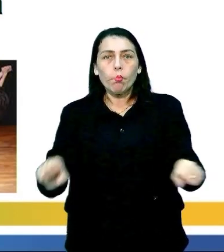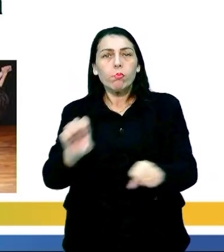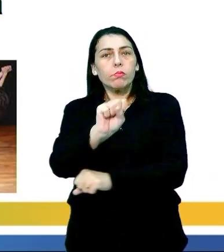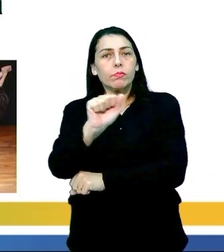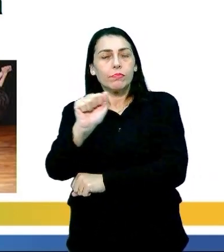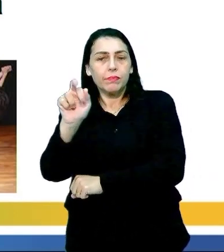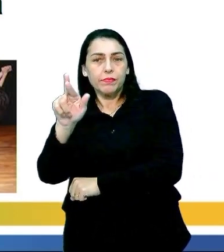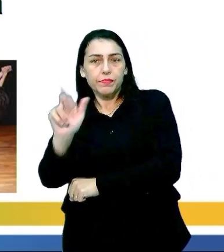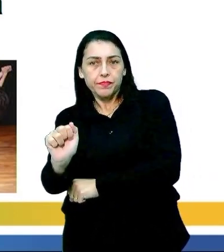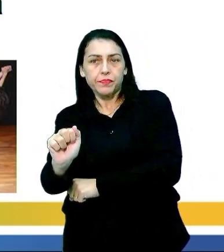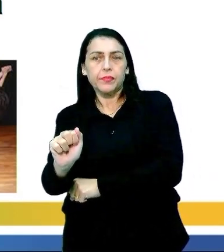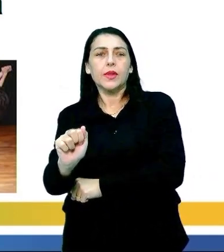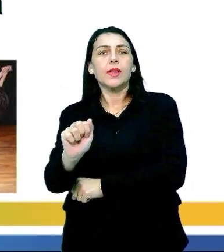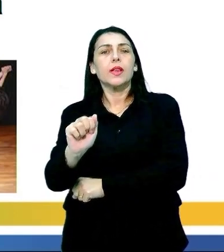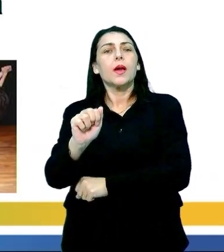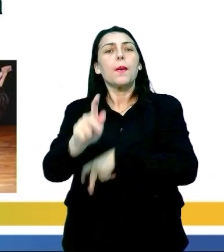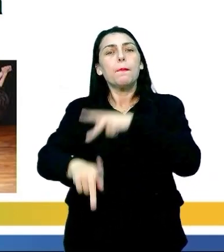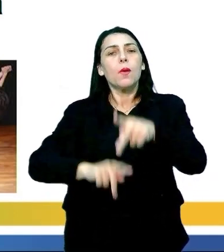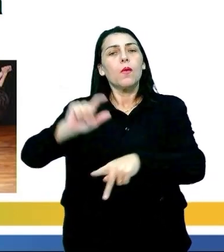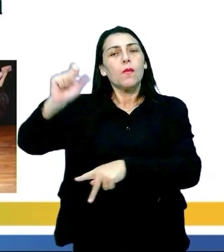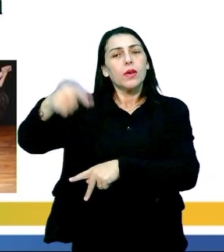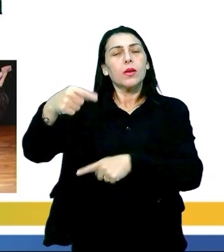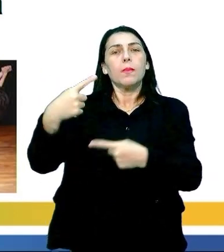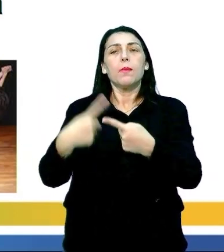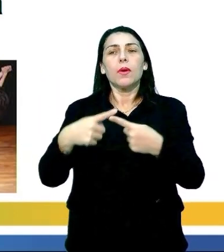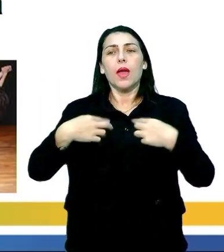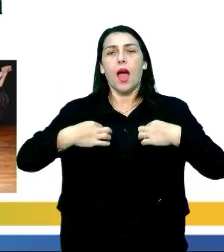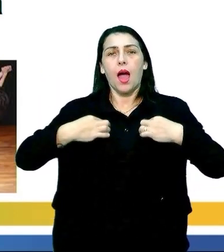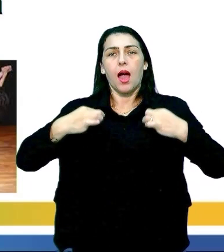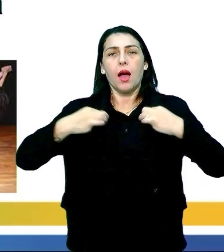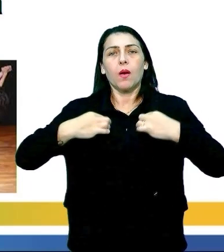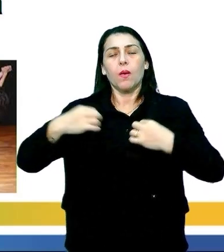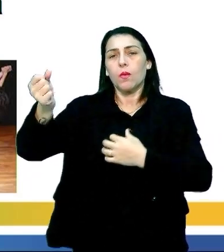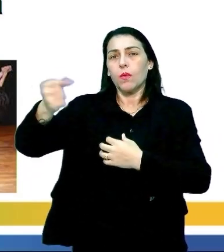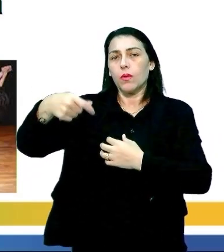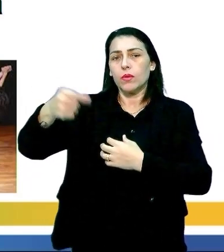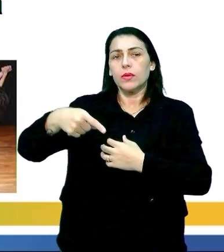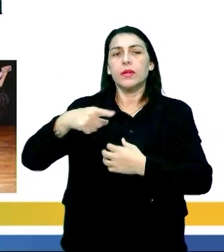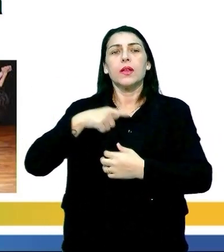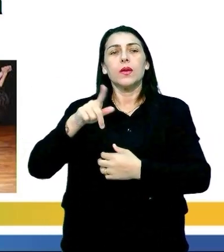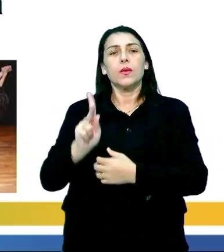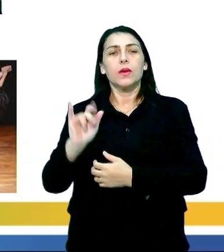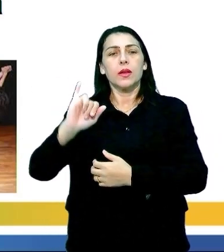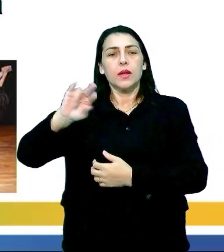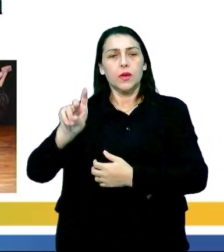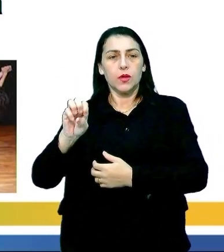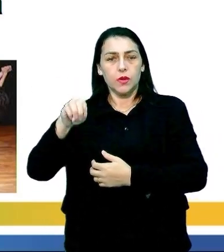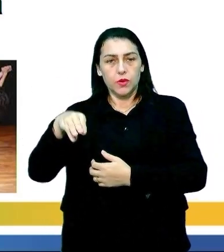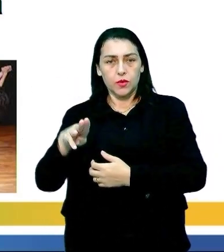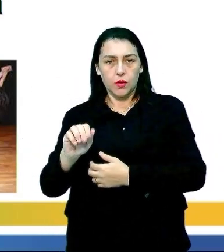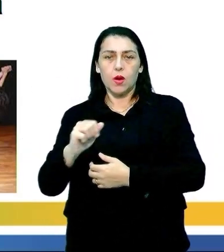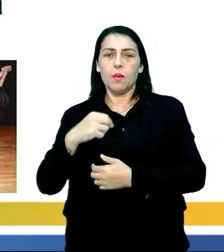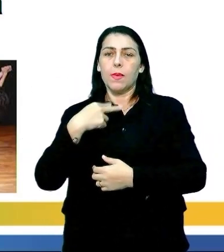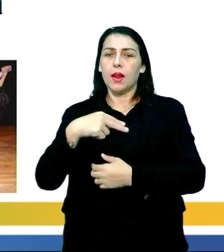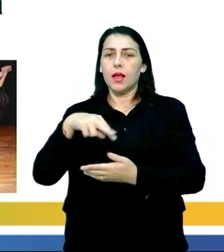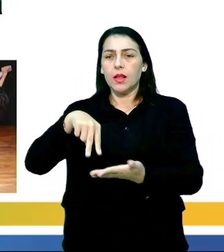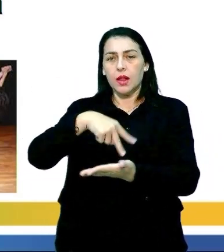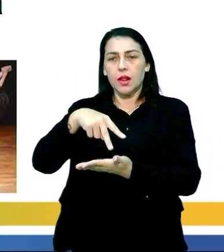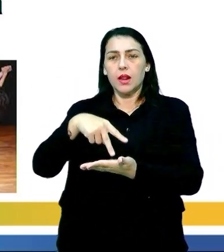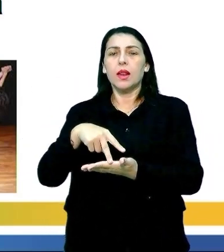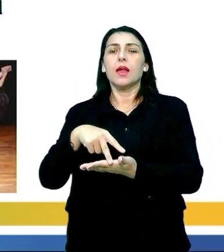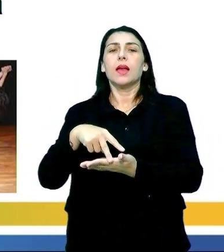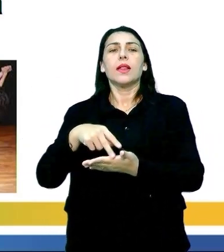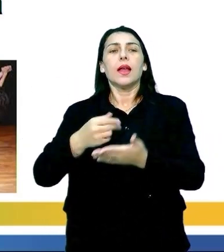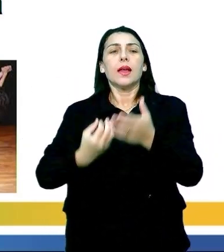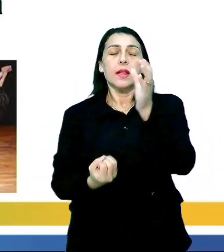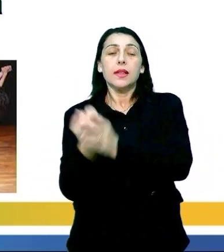e são chamados de povo azul, pela cor das suas roupas. Temos aí a imagem deles. Tem o Kizomba, a dança lenta, sensual, nascida na Angola